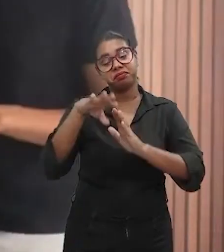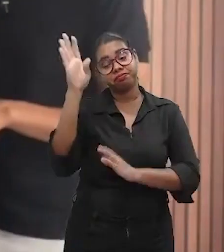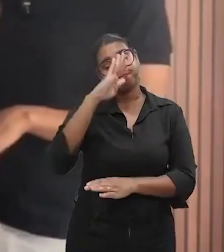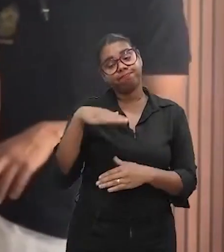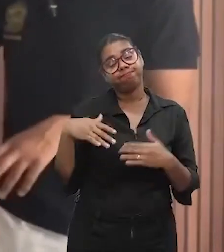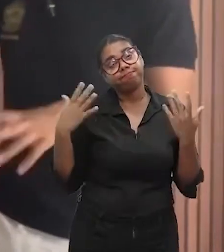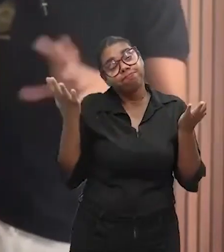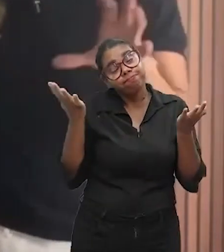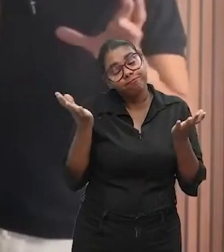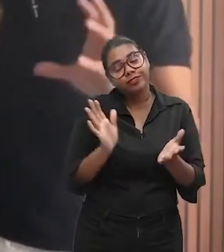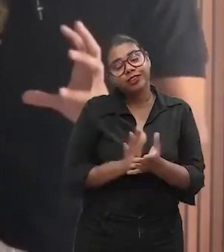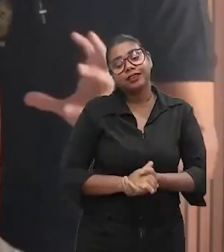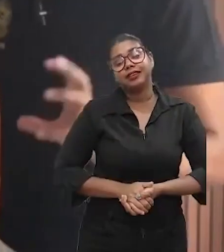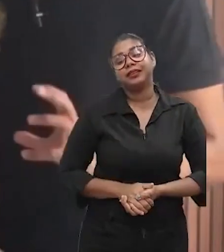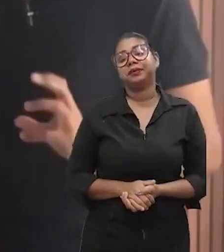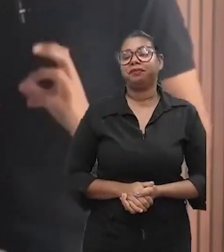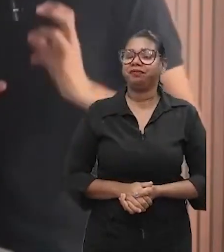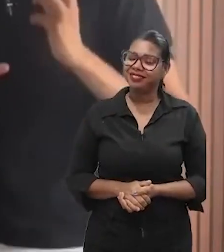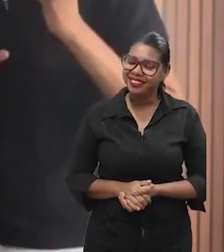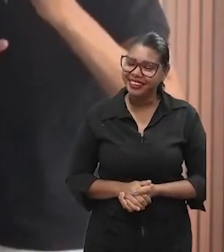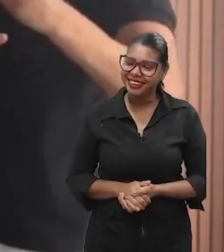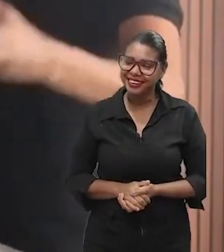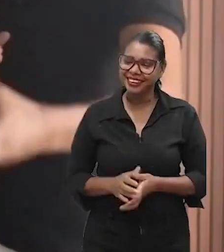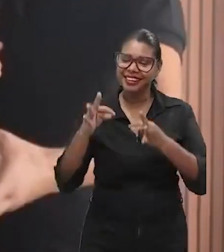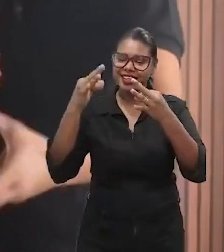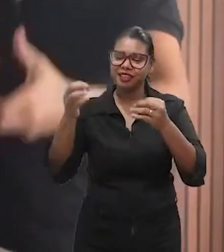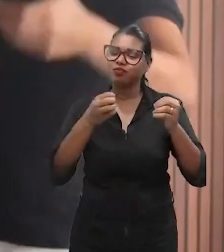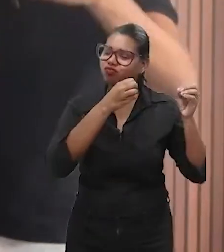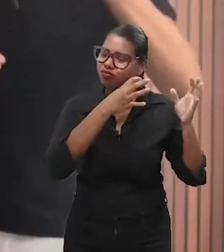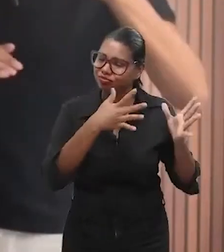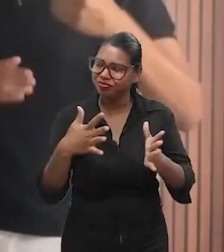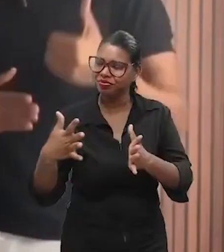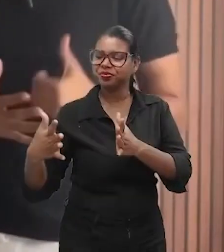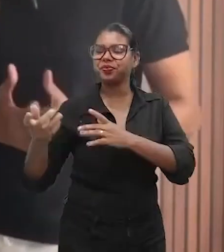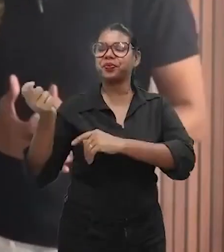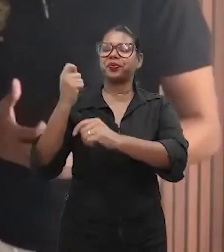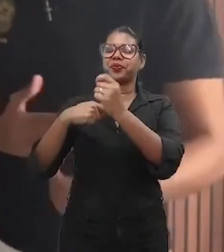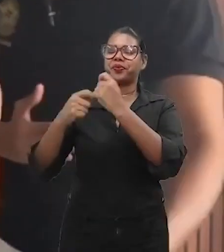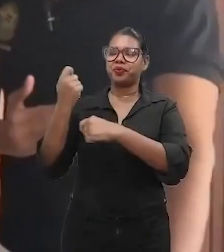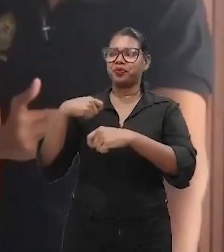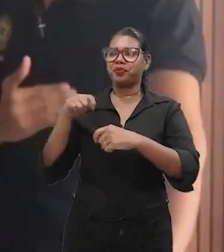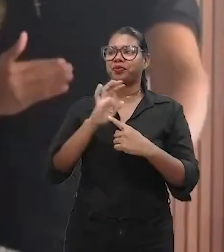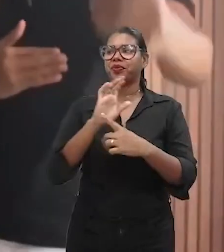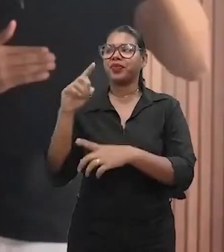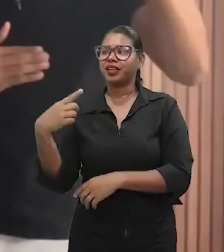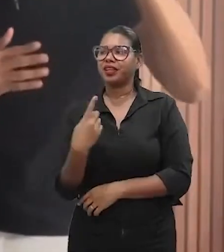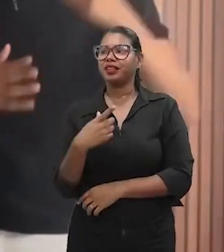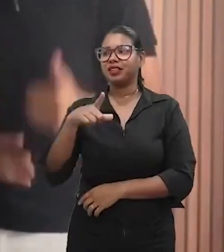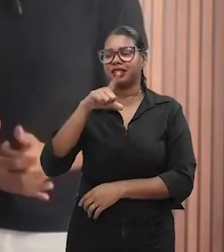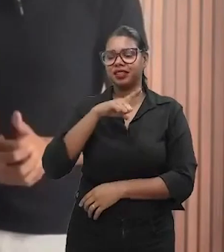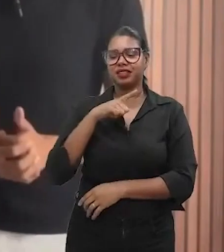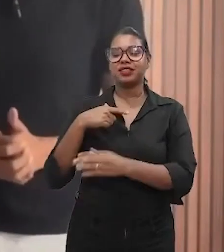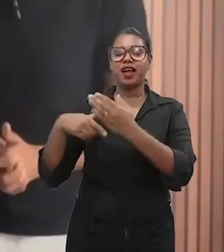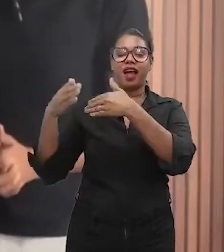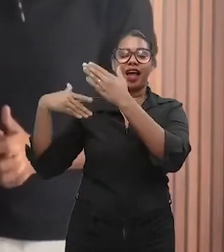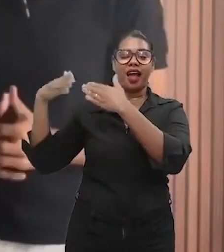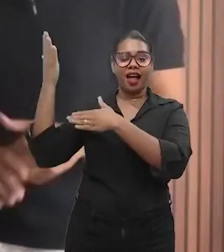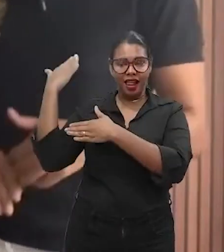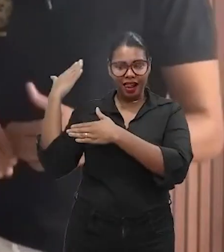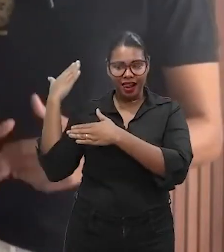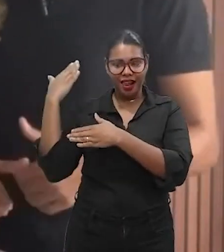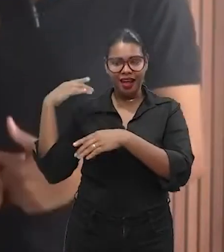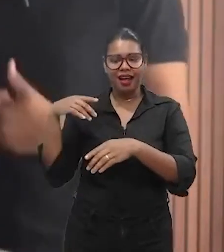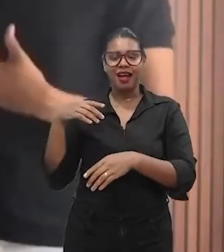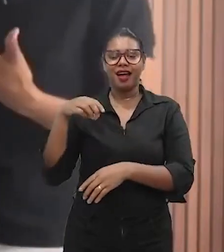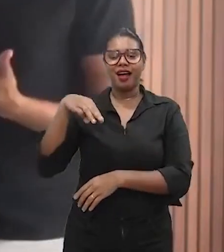para lá esse assunto para outra história. Então, todo o processo administrativo que nós tivemos naquela época com Maurício de